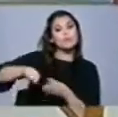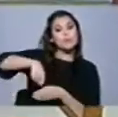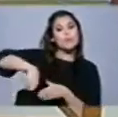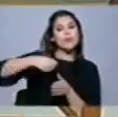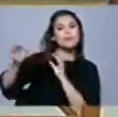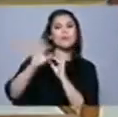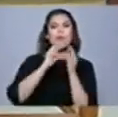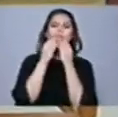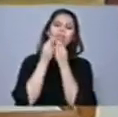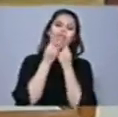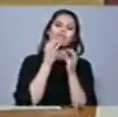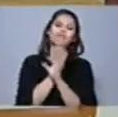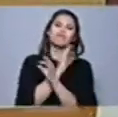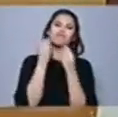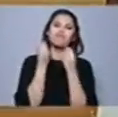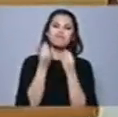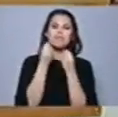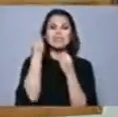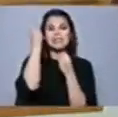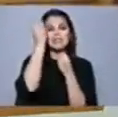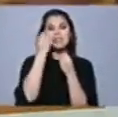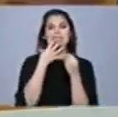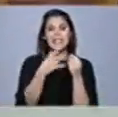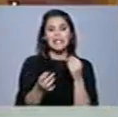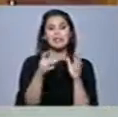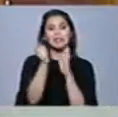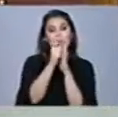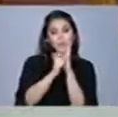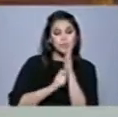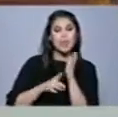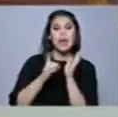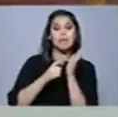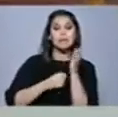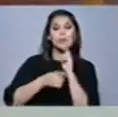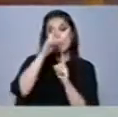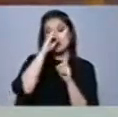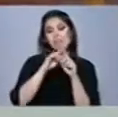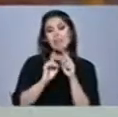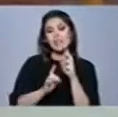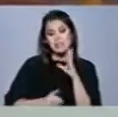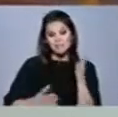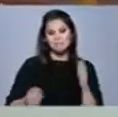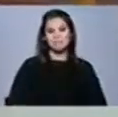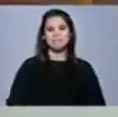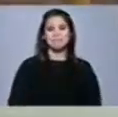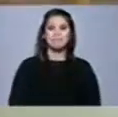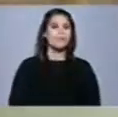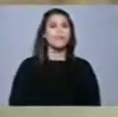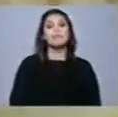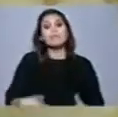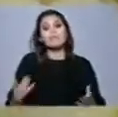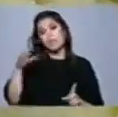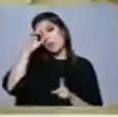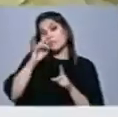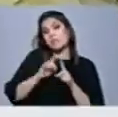uns deliciosos sonhos para o nosso Natal. Vamos tomar nota então dos ingredientes que vai necessitar para fazer esta receita. E para fazer os